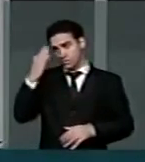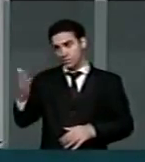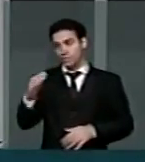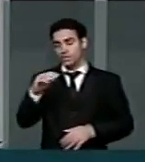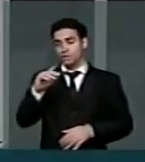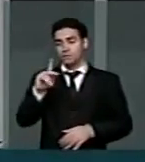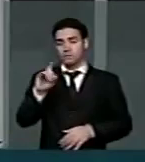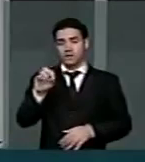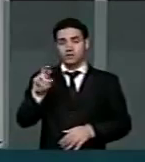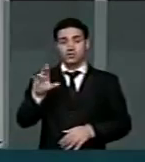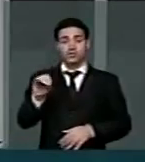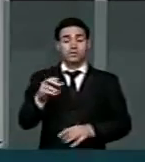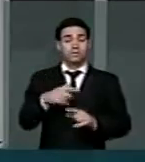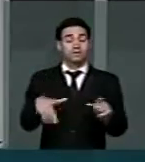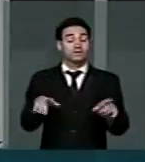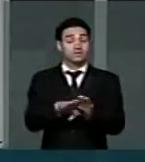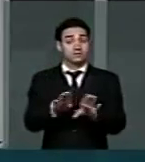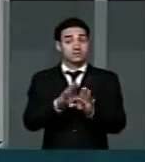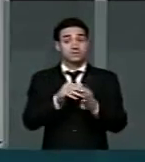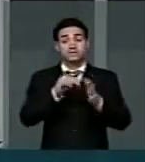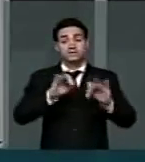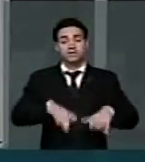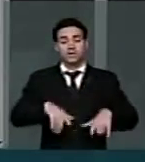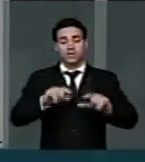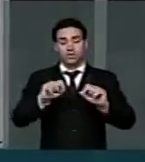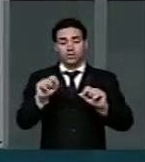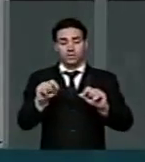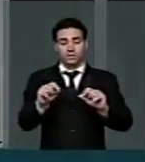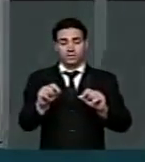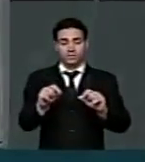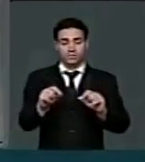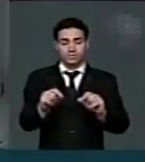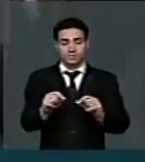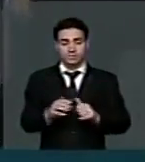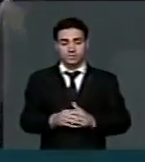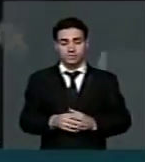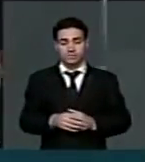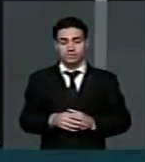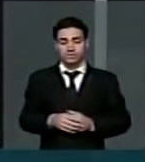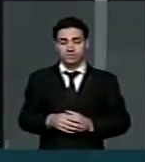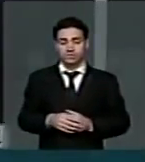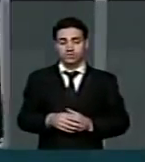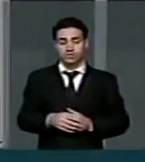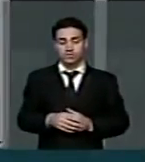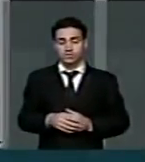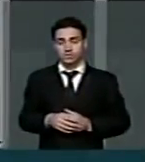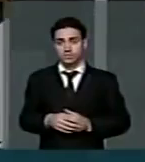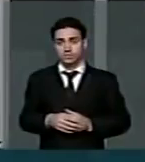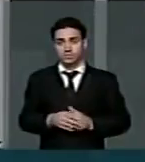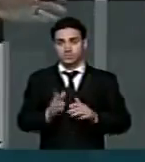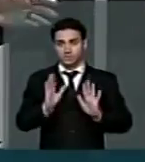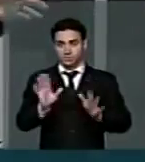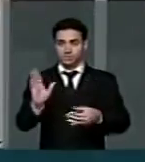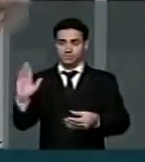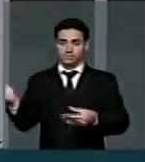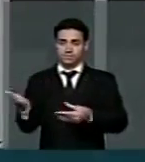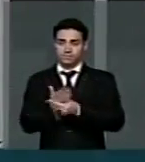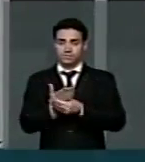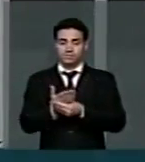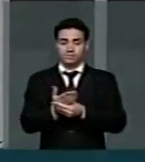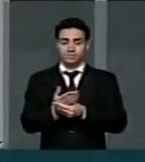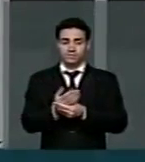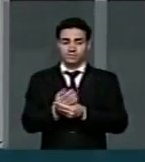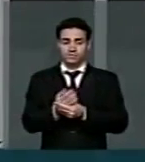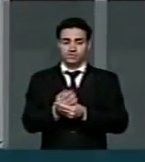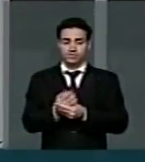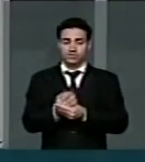queria também, para concluir, senhor presidente, lembrar que acabei de protocolizar, como